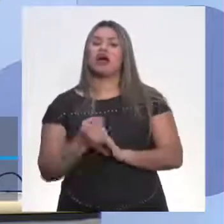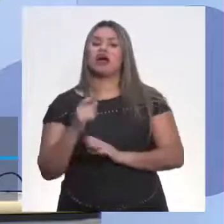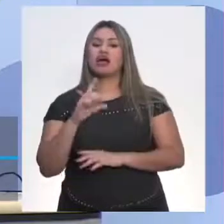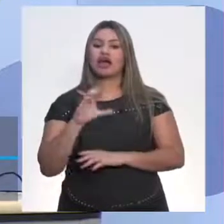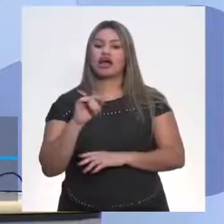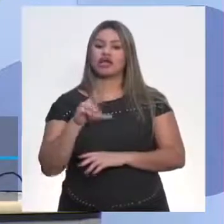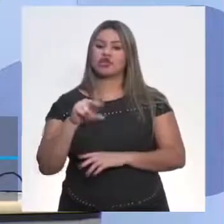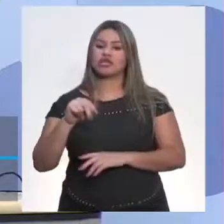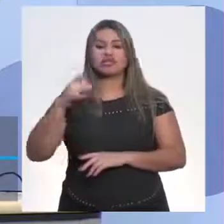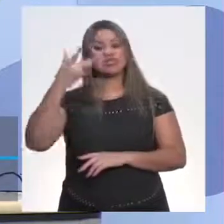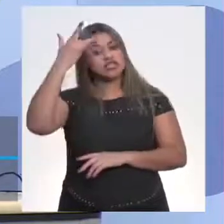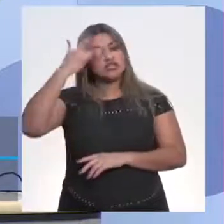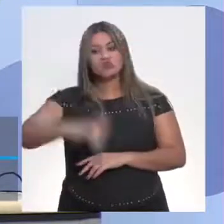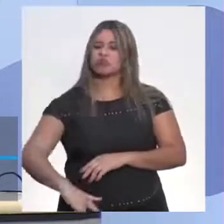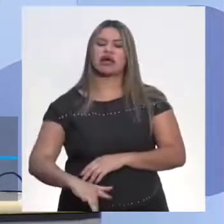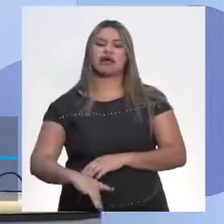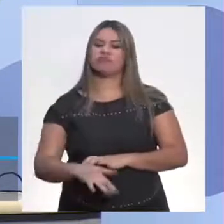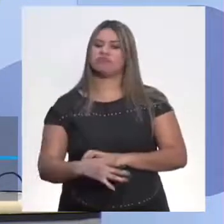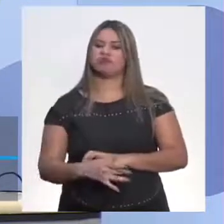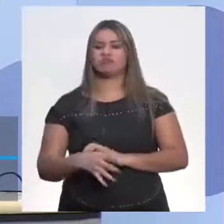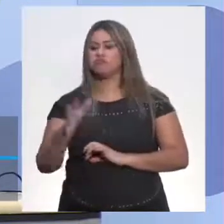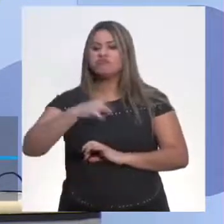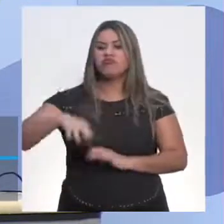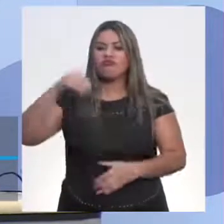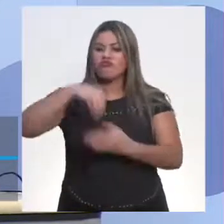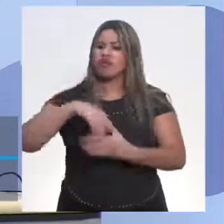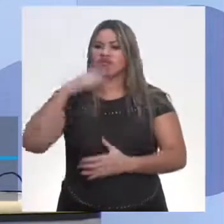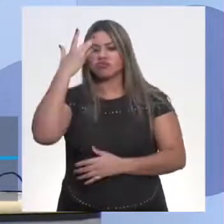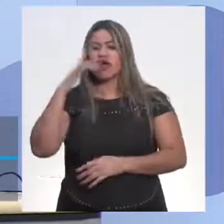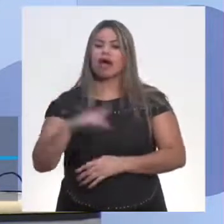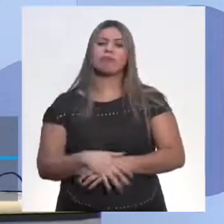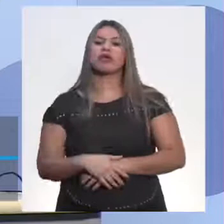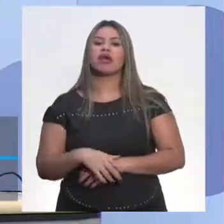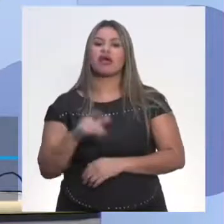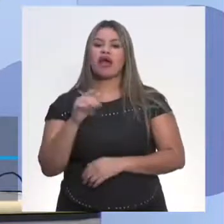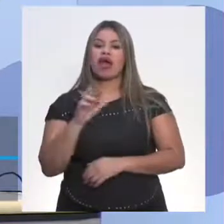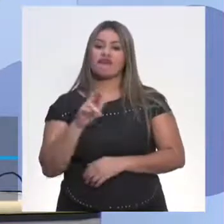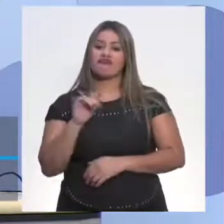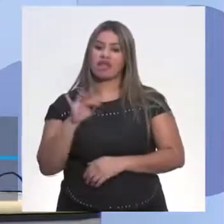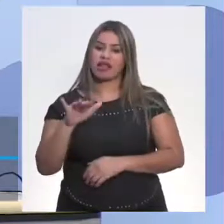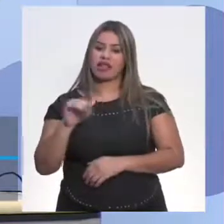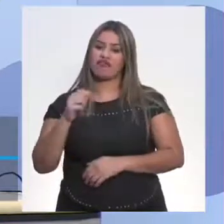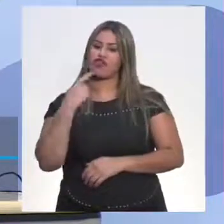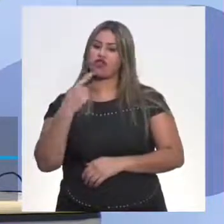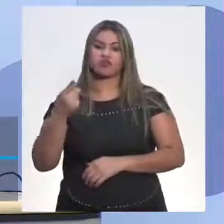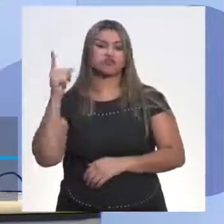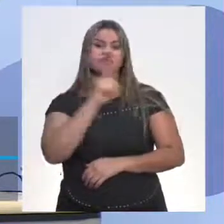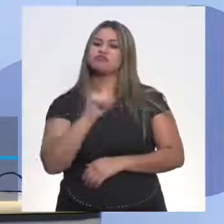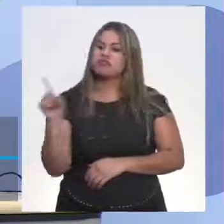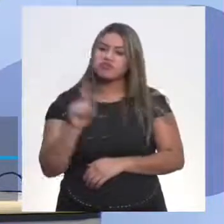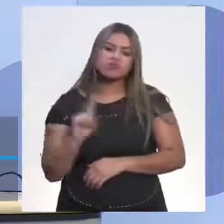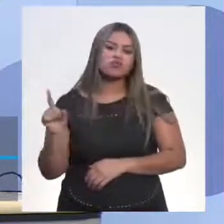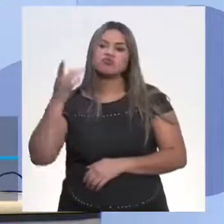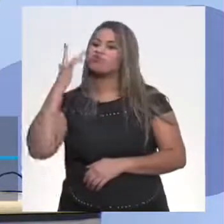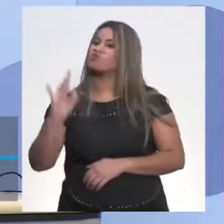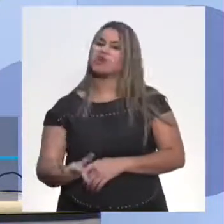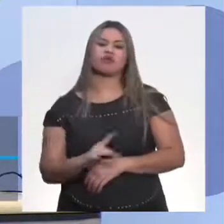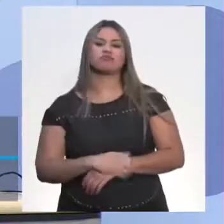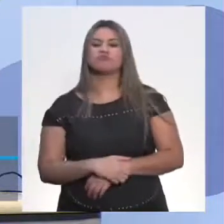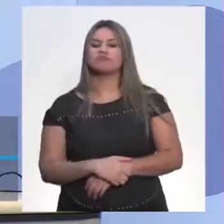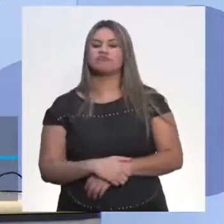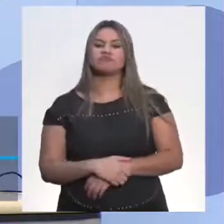mais enfático ao forno não não mesmo né ela fala ela falou que não que alguns não tem essa noção do voto